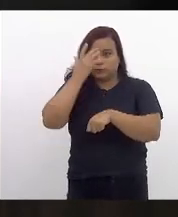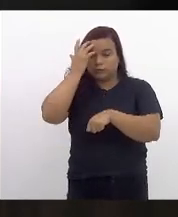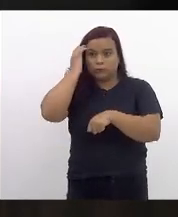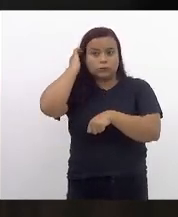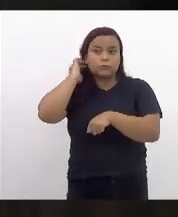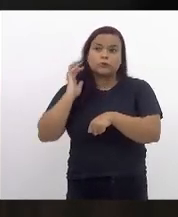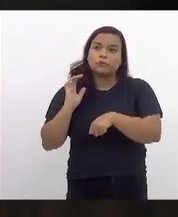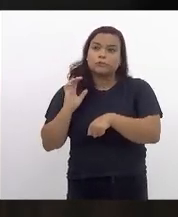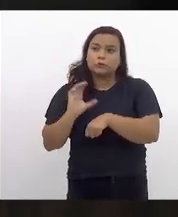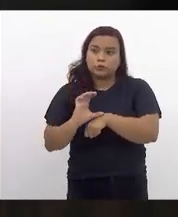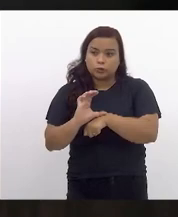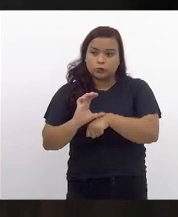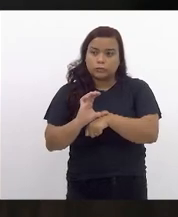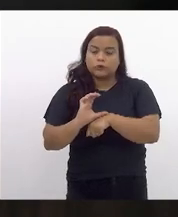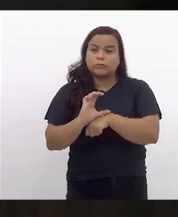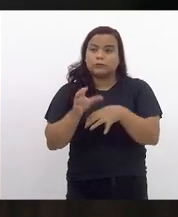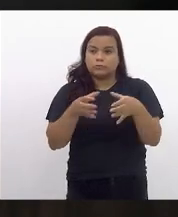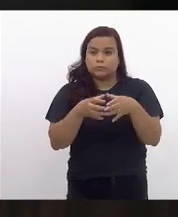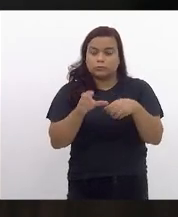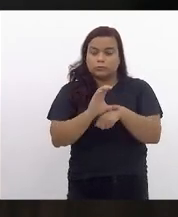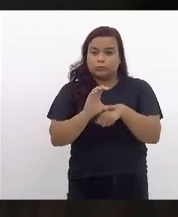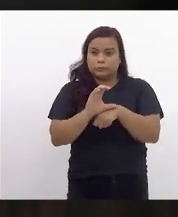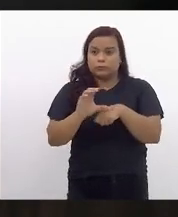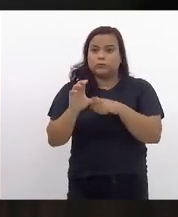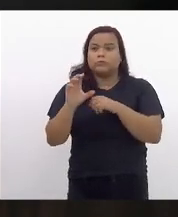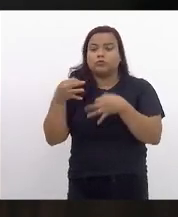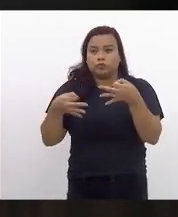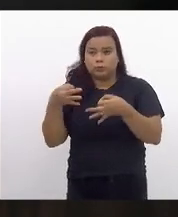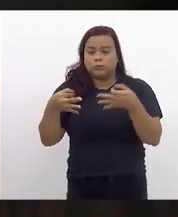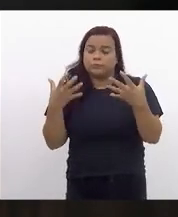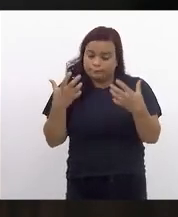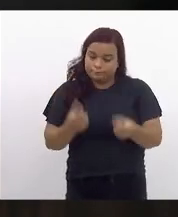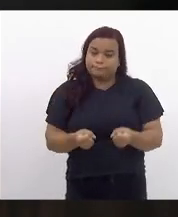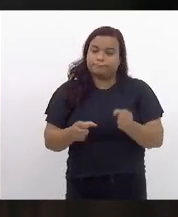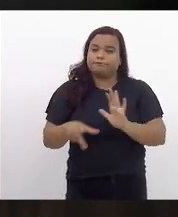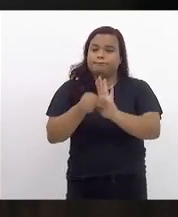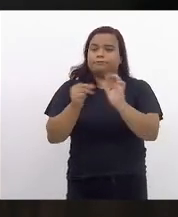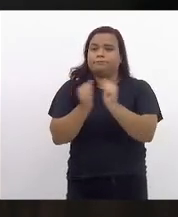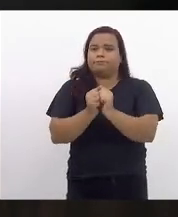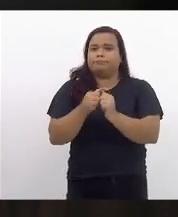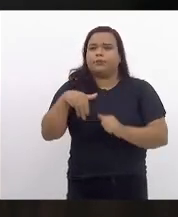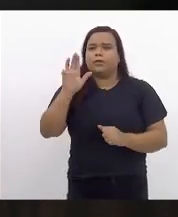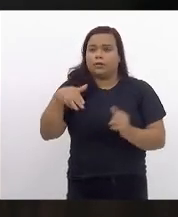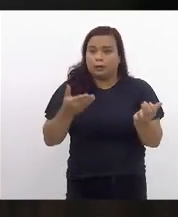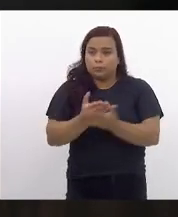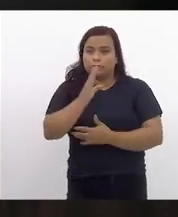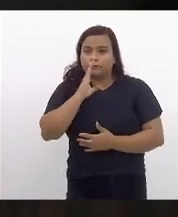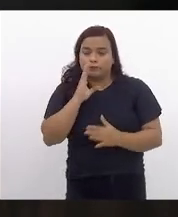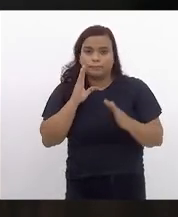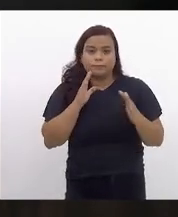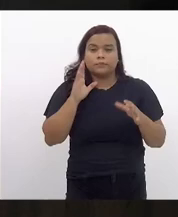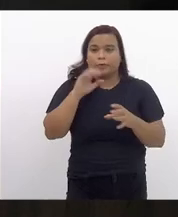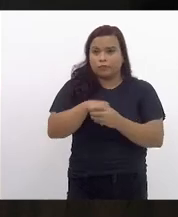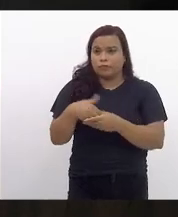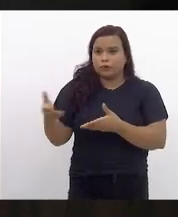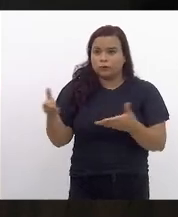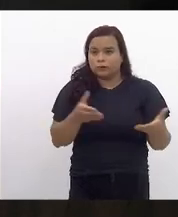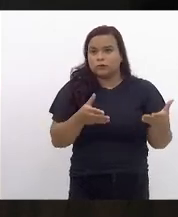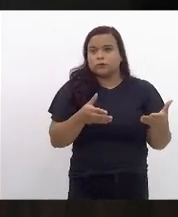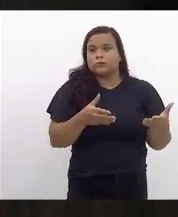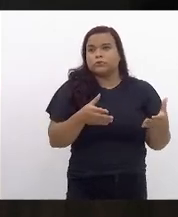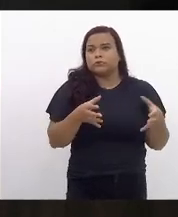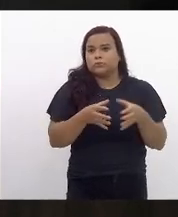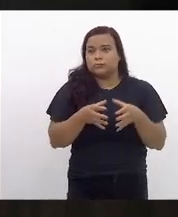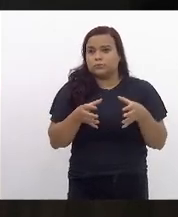Constituição e Justiça, favorável com emendas. Senhores que aprovam, parecer como estão, aprovado. Em votação, parecer da Comissão de Constituição e Justiça sobre